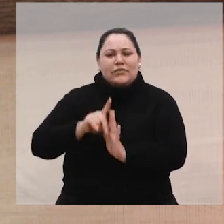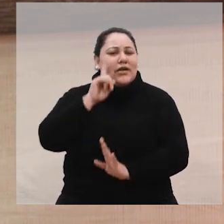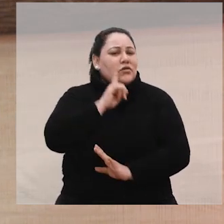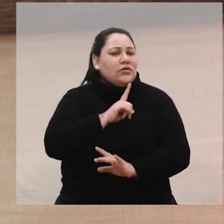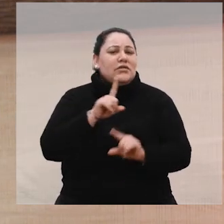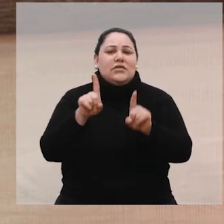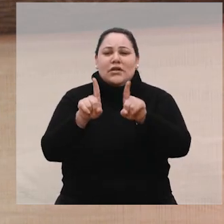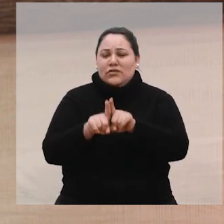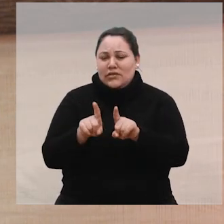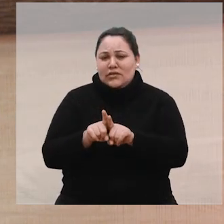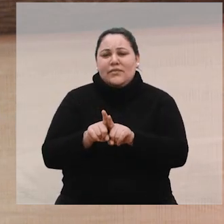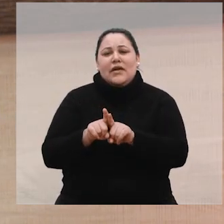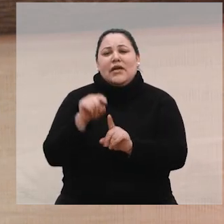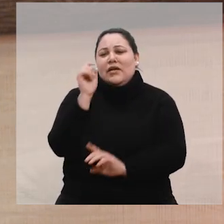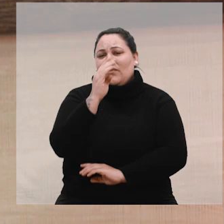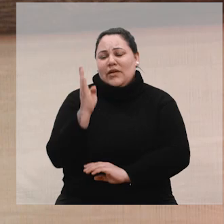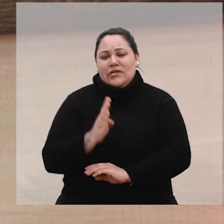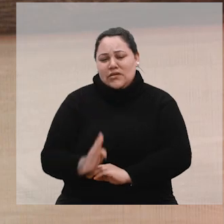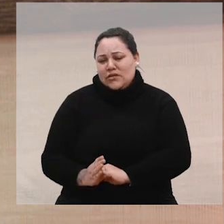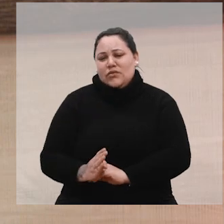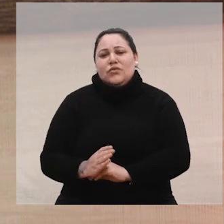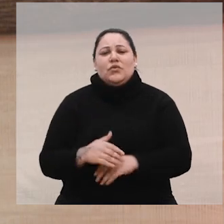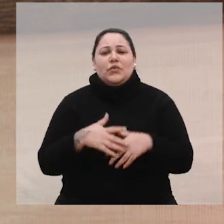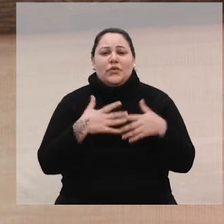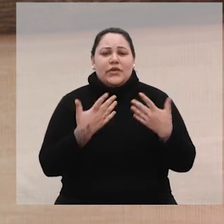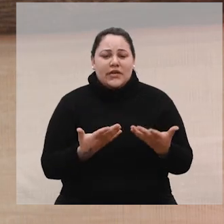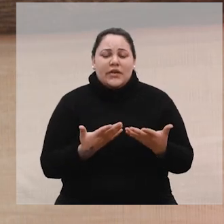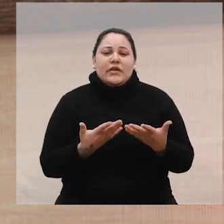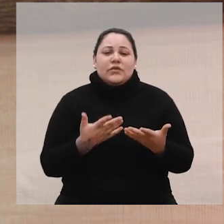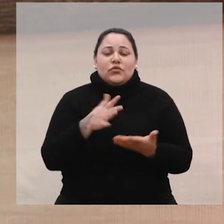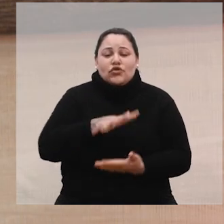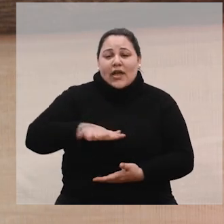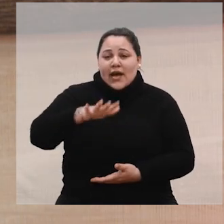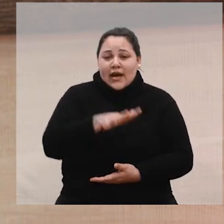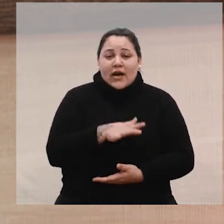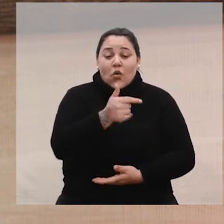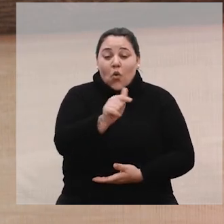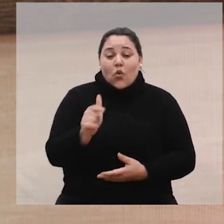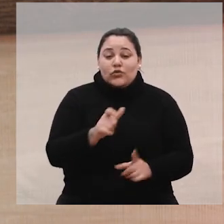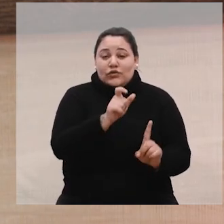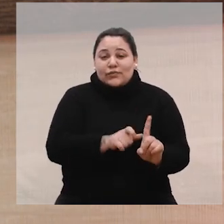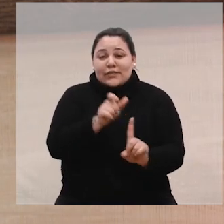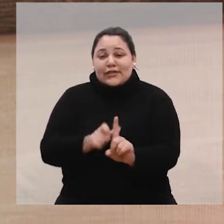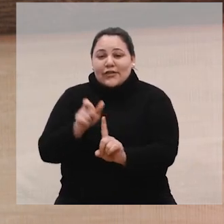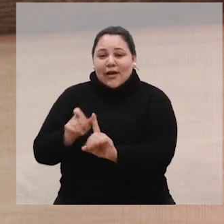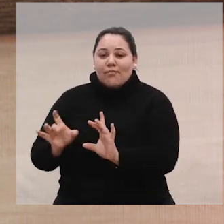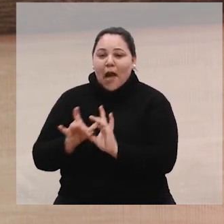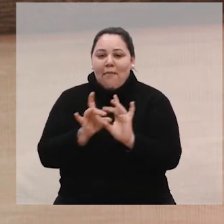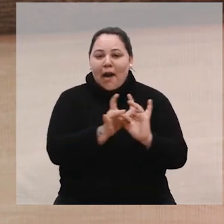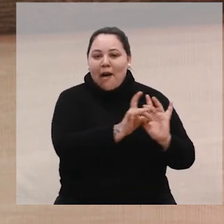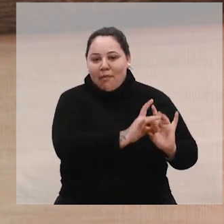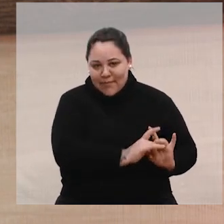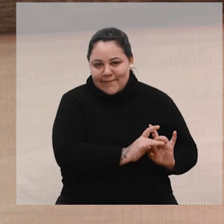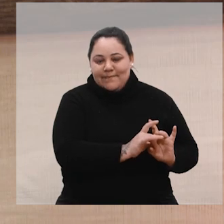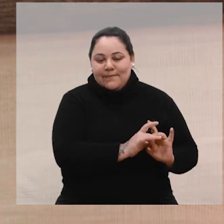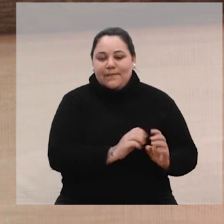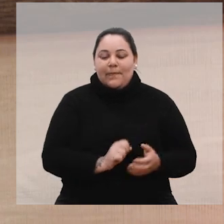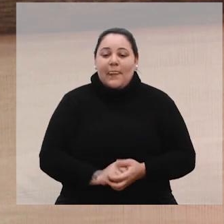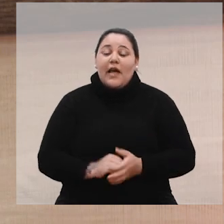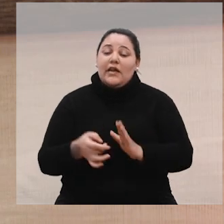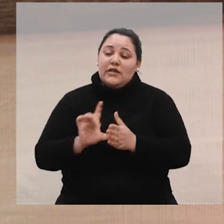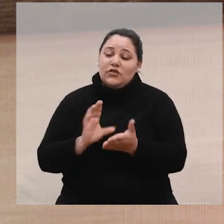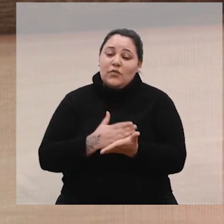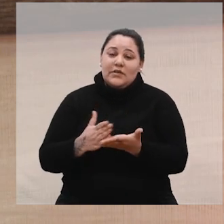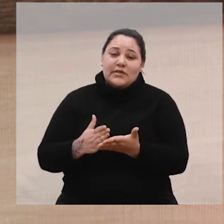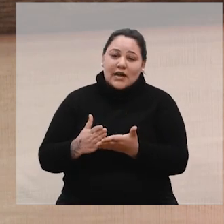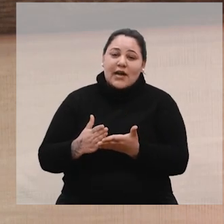Américas, os próprios Estados Unidos, o Brasil em si, outros personagens que vão ligando. E